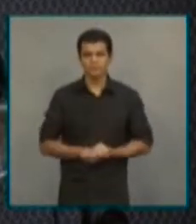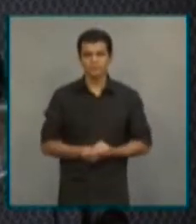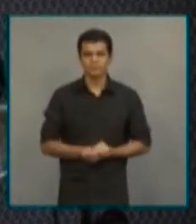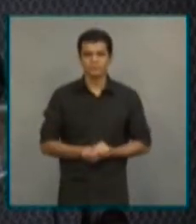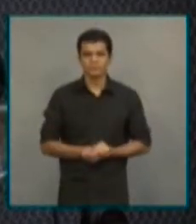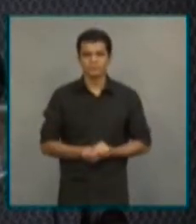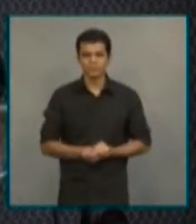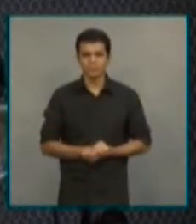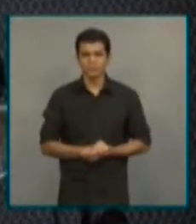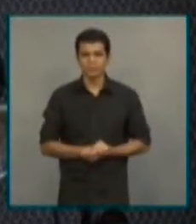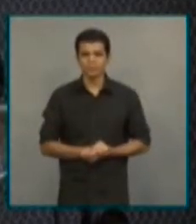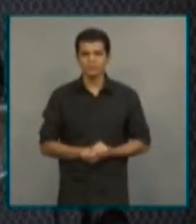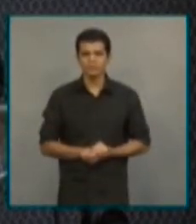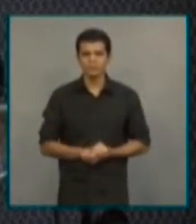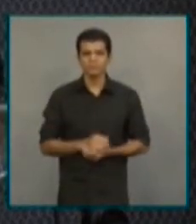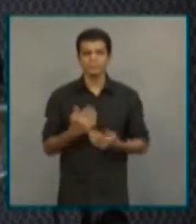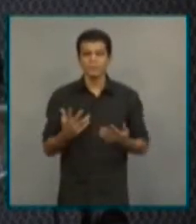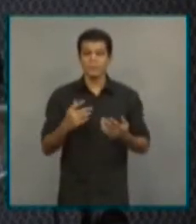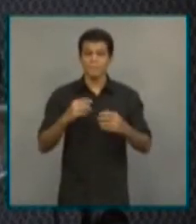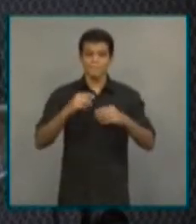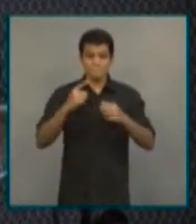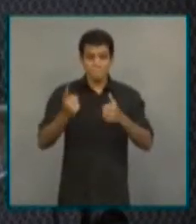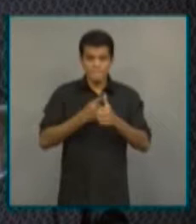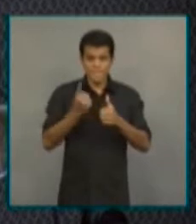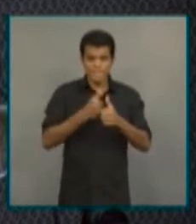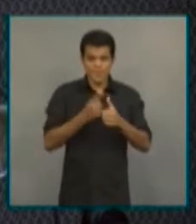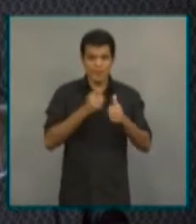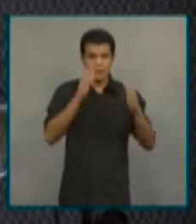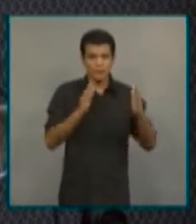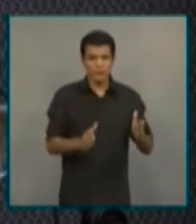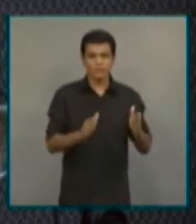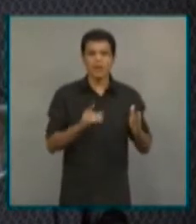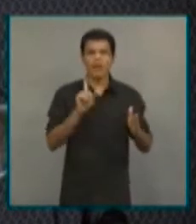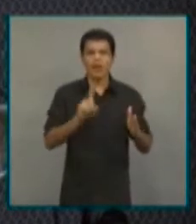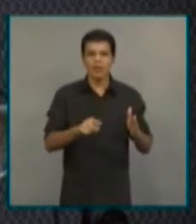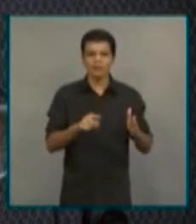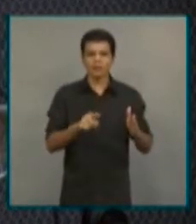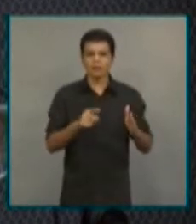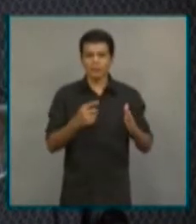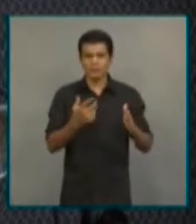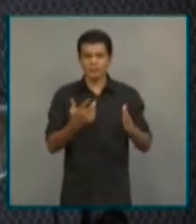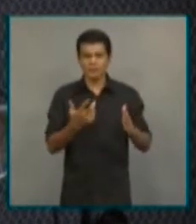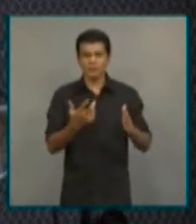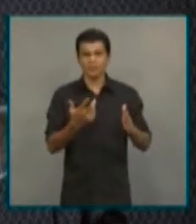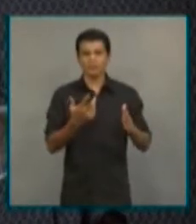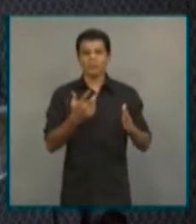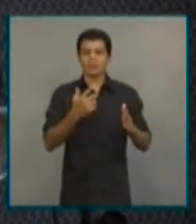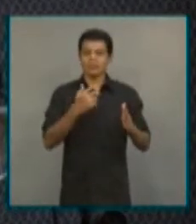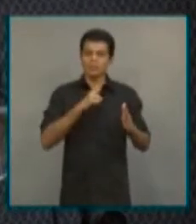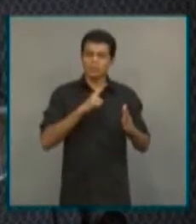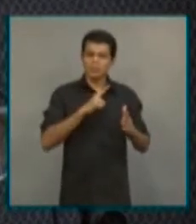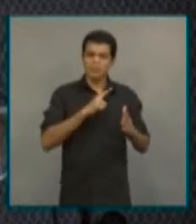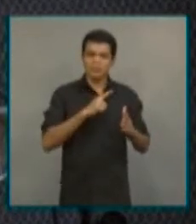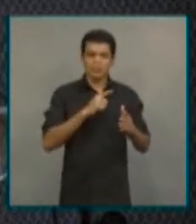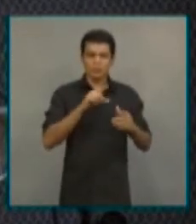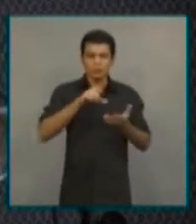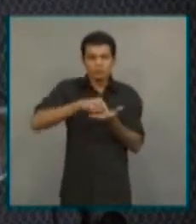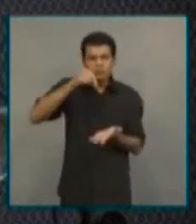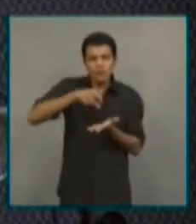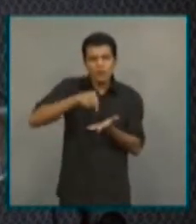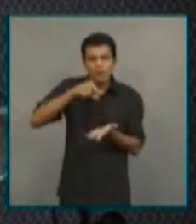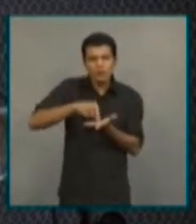terá 2 minutos para se apresentar. A ordem de apresentação já foi definida mediante sorteio na semana